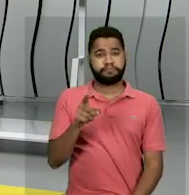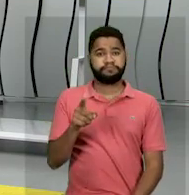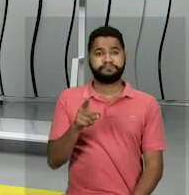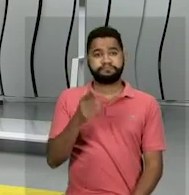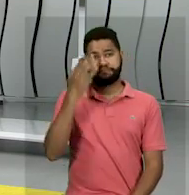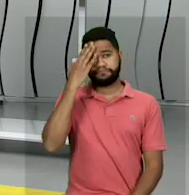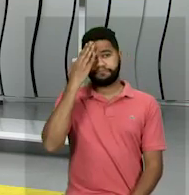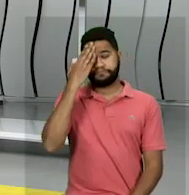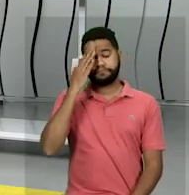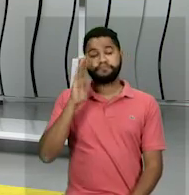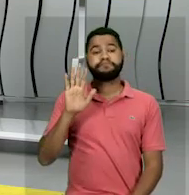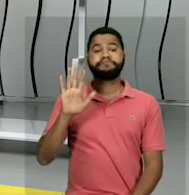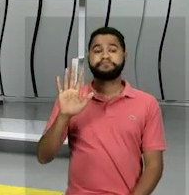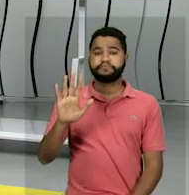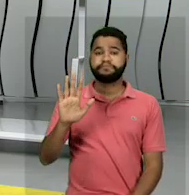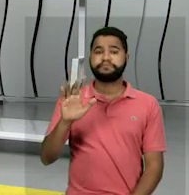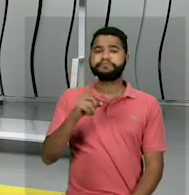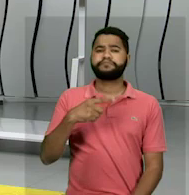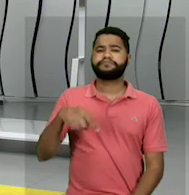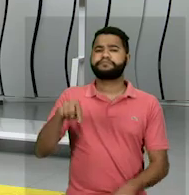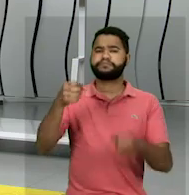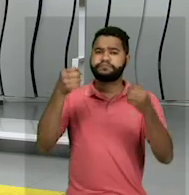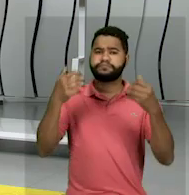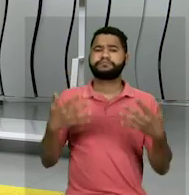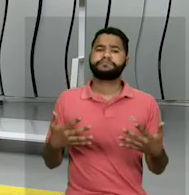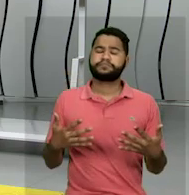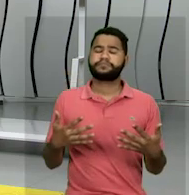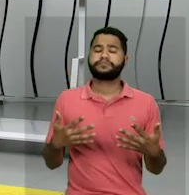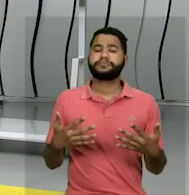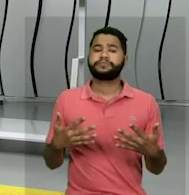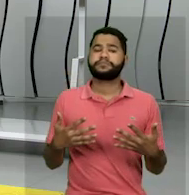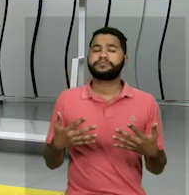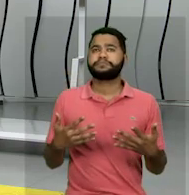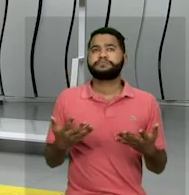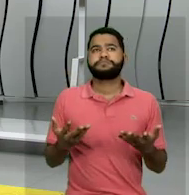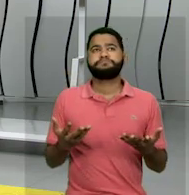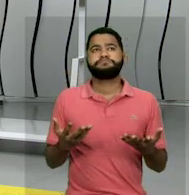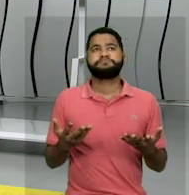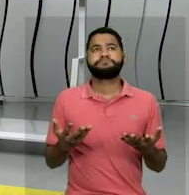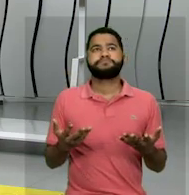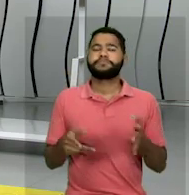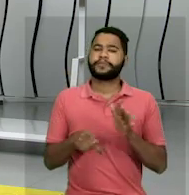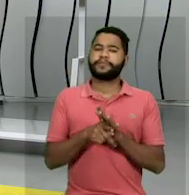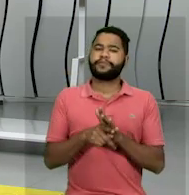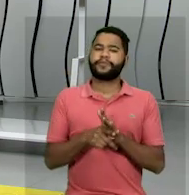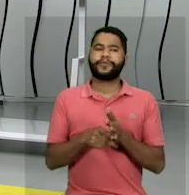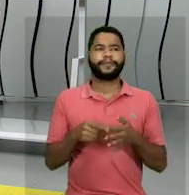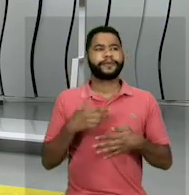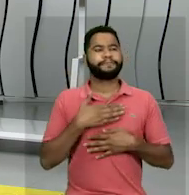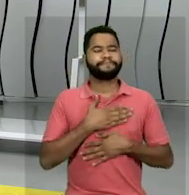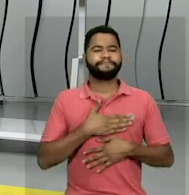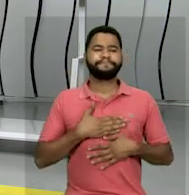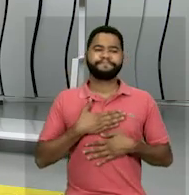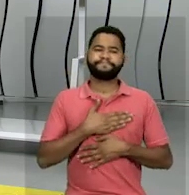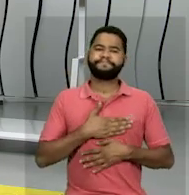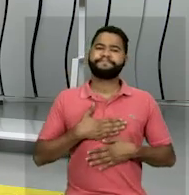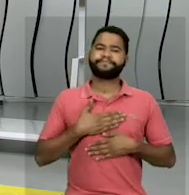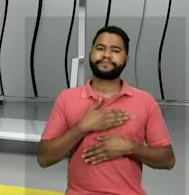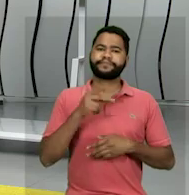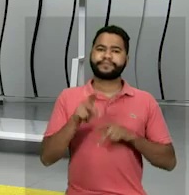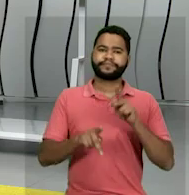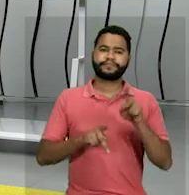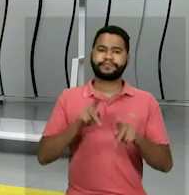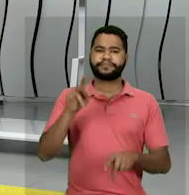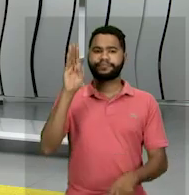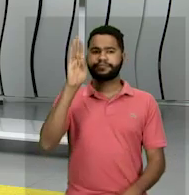daí. Mas nós estamos falando aqui nessa questão dessa simpatia, né, a que o povo